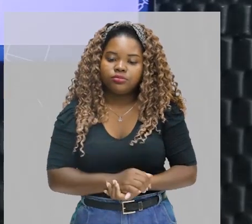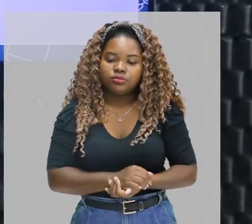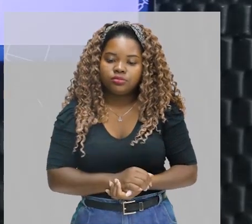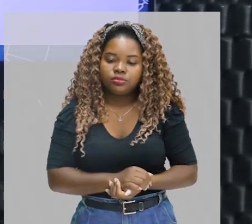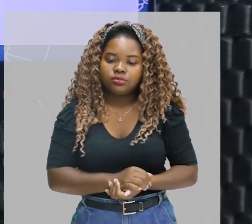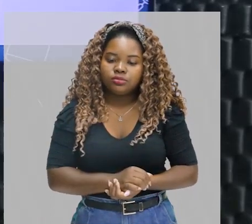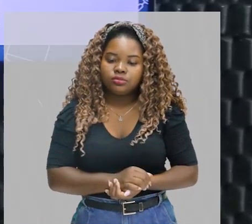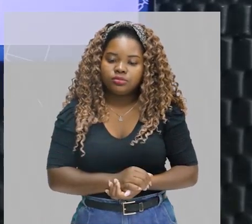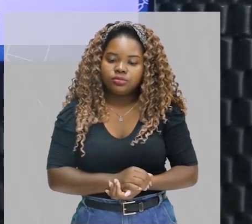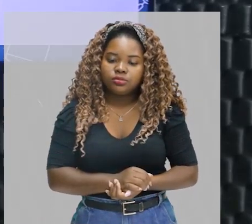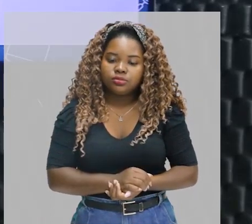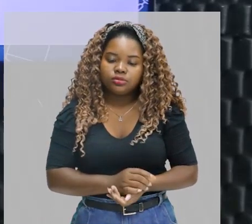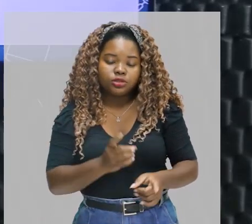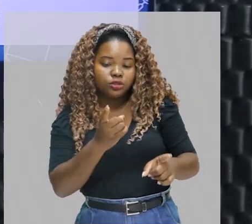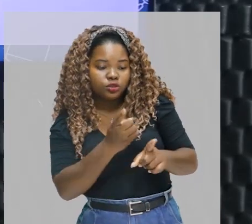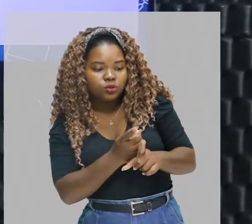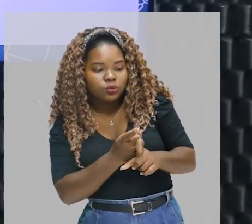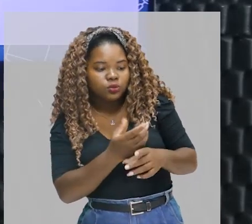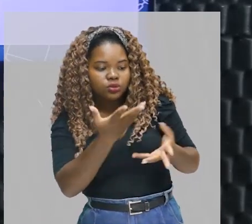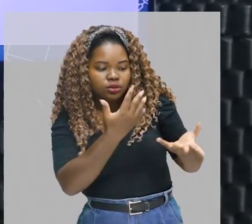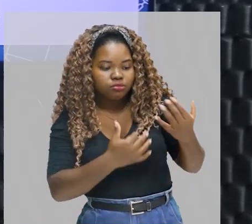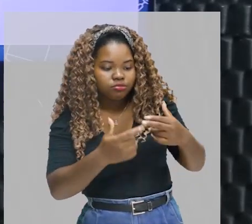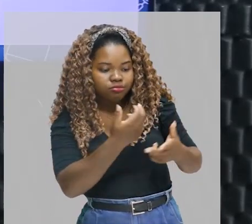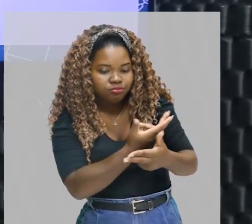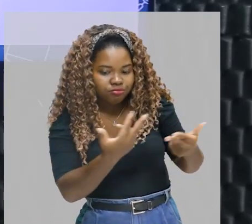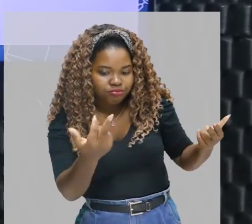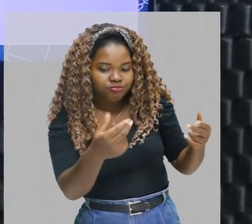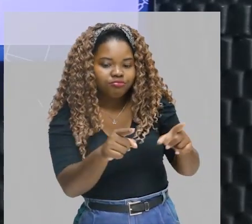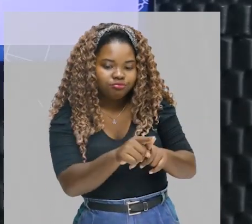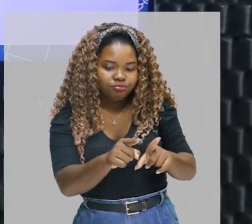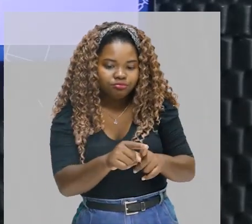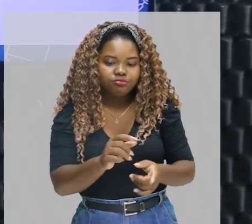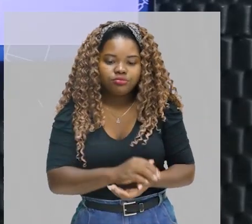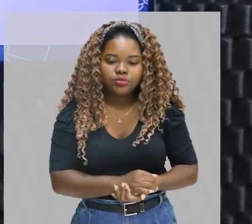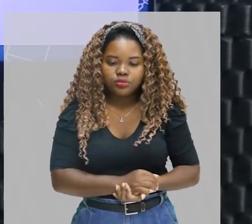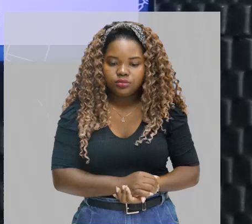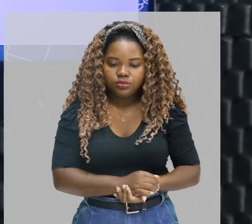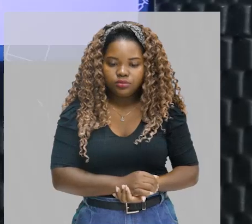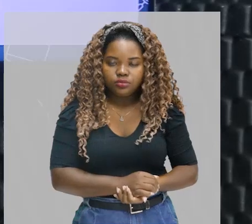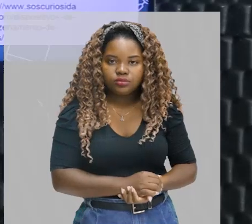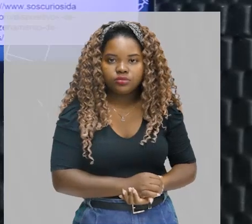da onde ele tira, né, dali parte do seu alimento, tá certo?